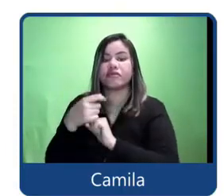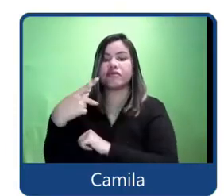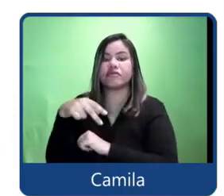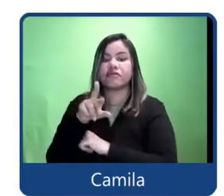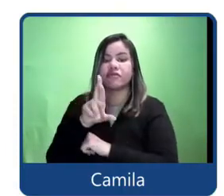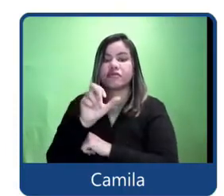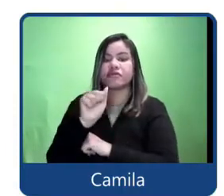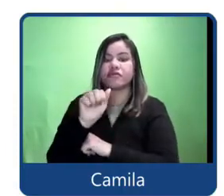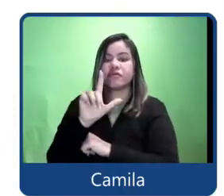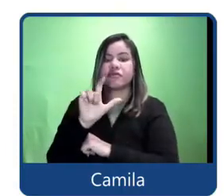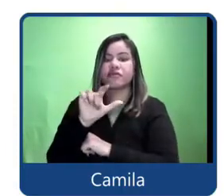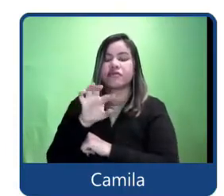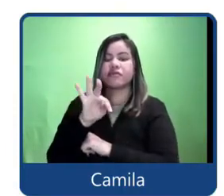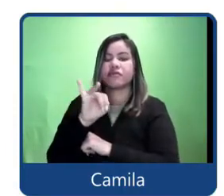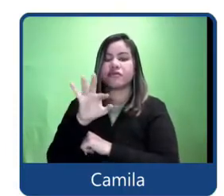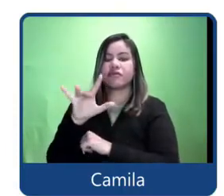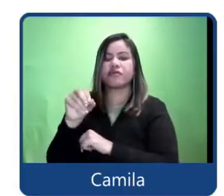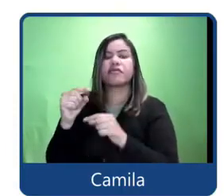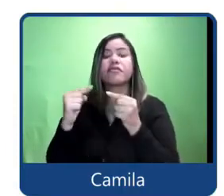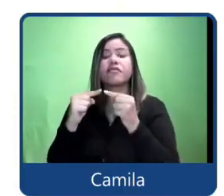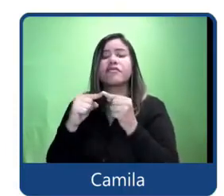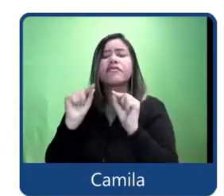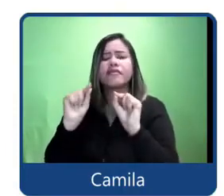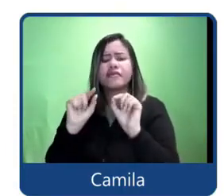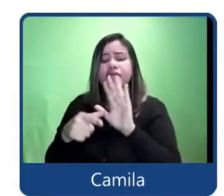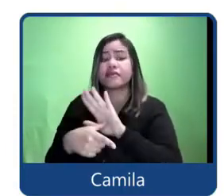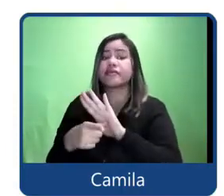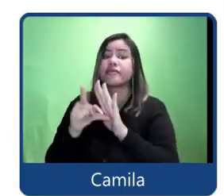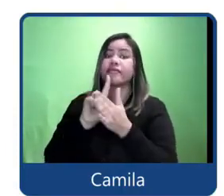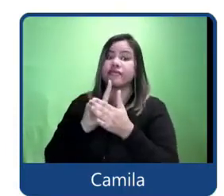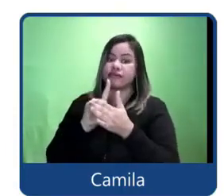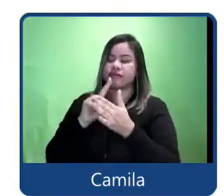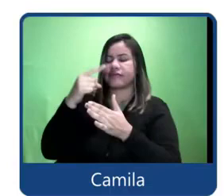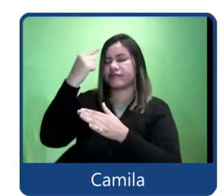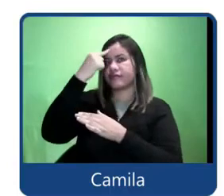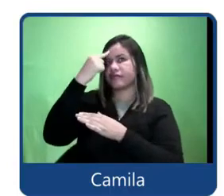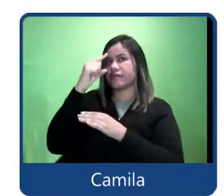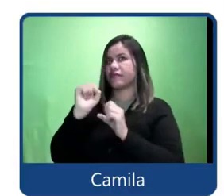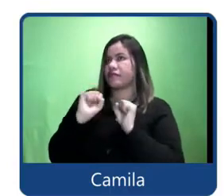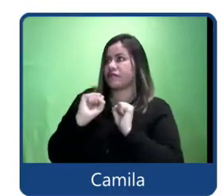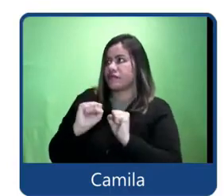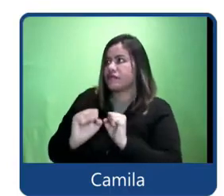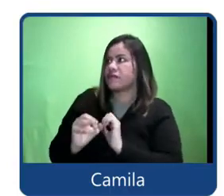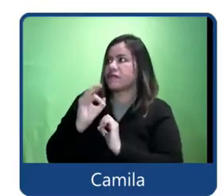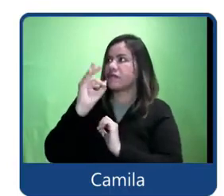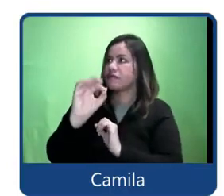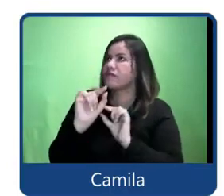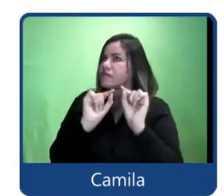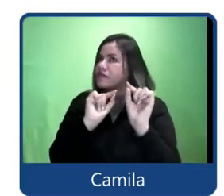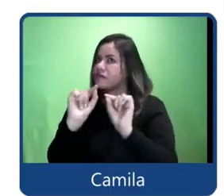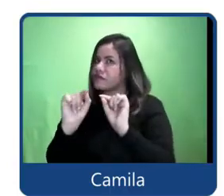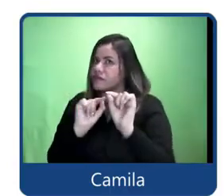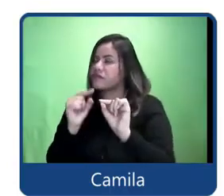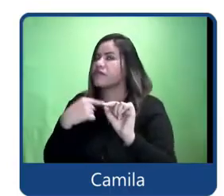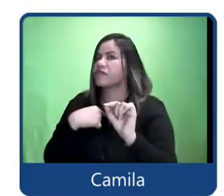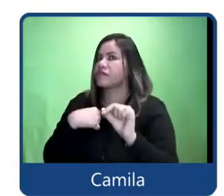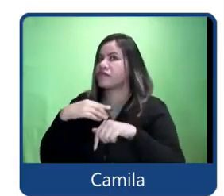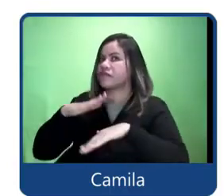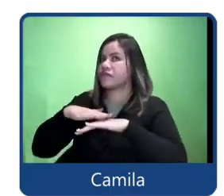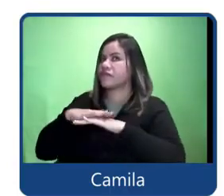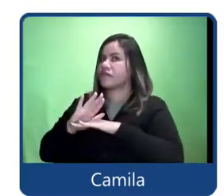Significa se antecipar, né, o que pode ocorrer e pensar maneiras, então, de contornar, de minimizar os